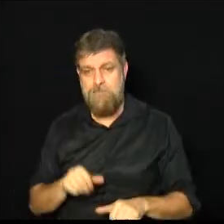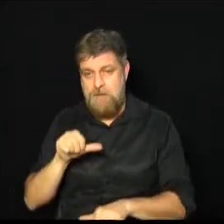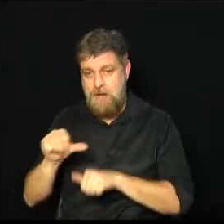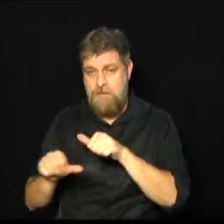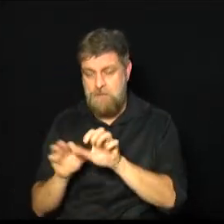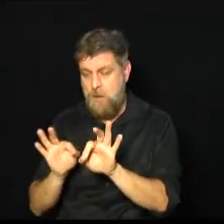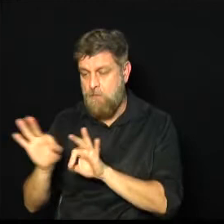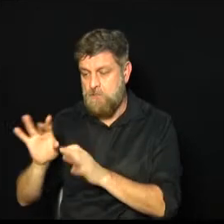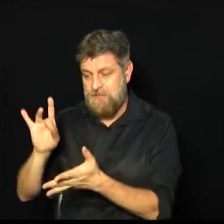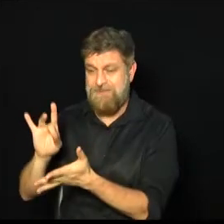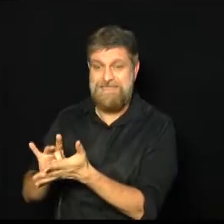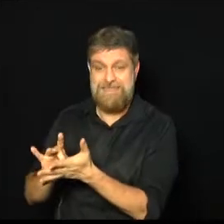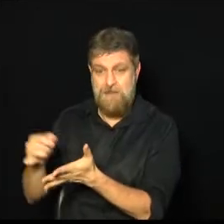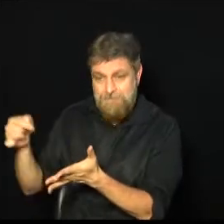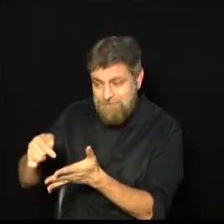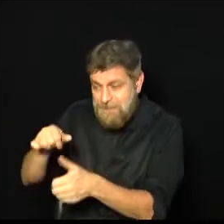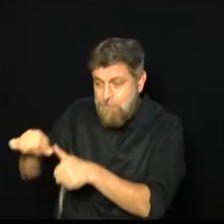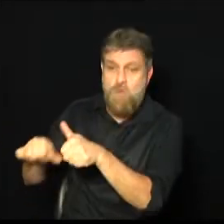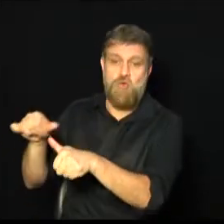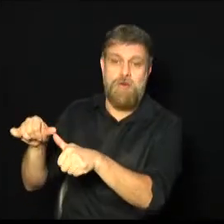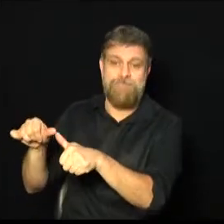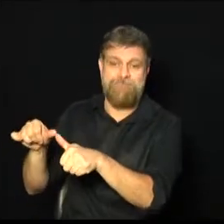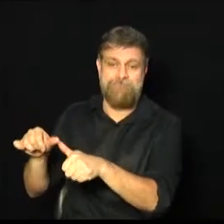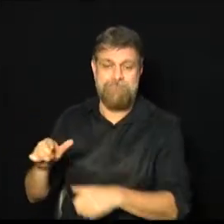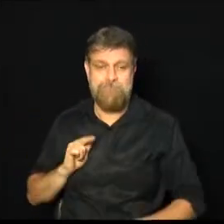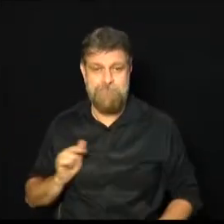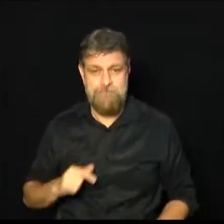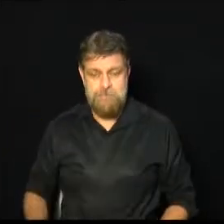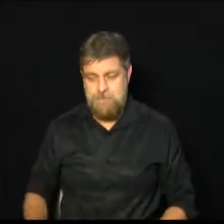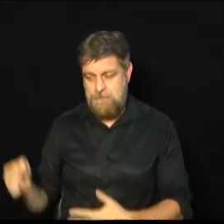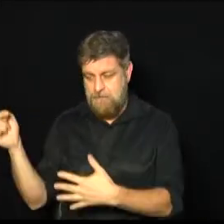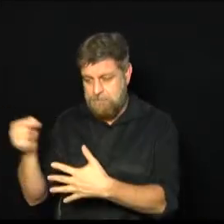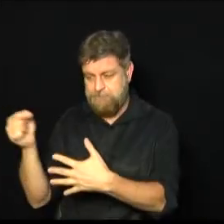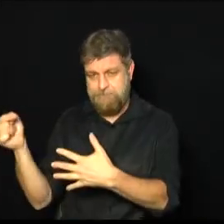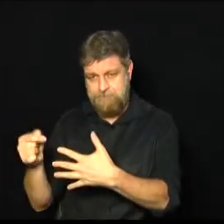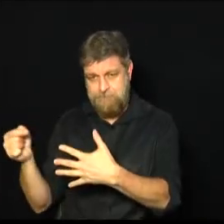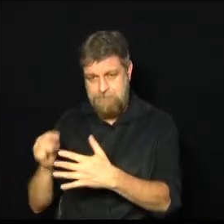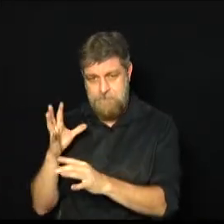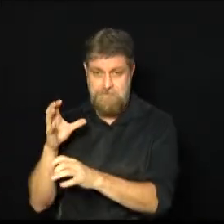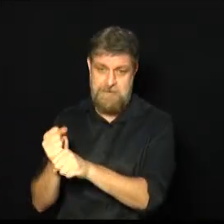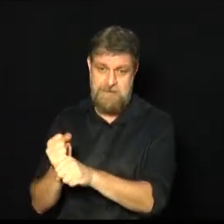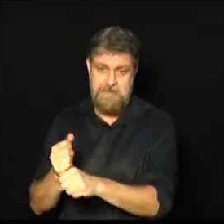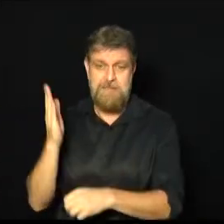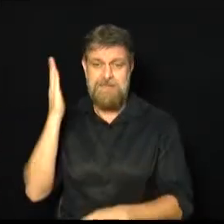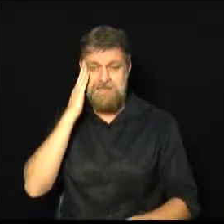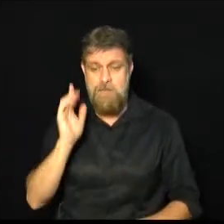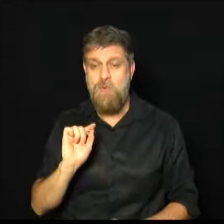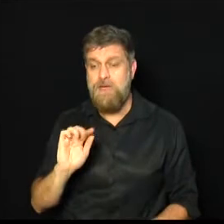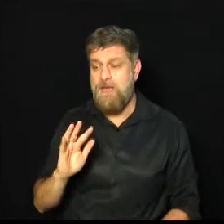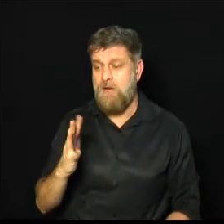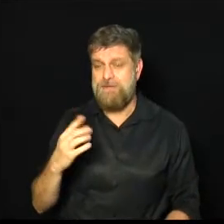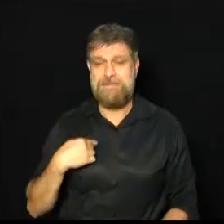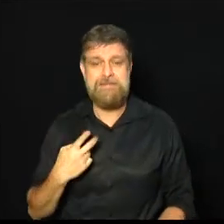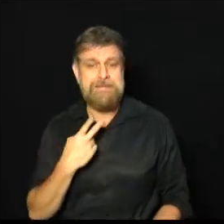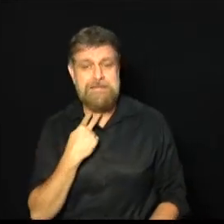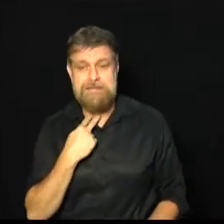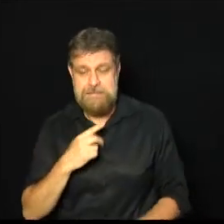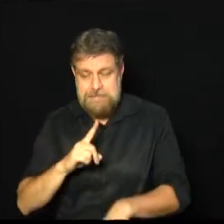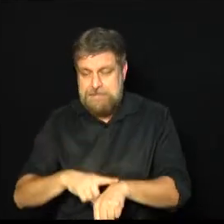projeto original. Com isso, essas mudanças todas fizeram, é óbvio, com que a gente não